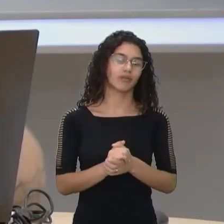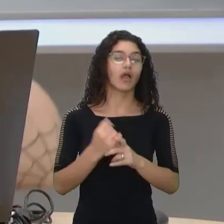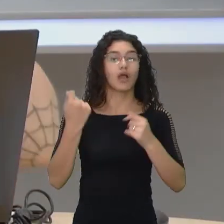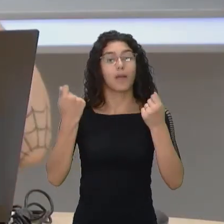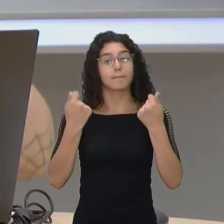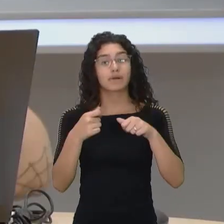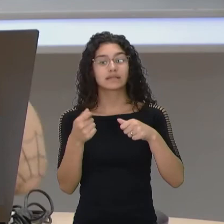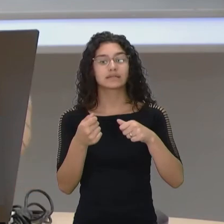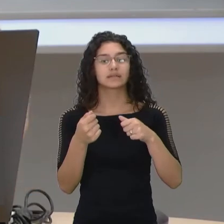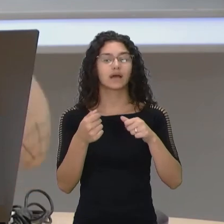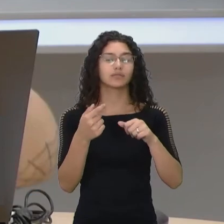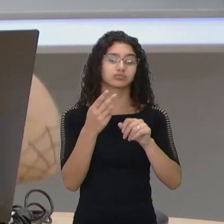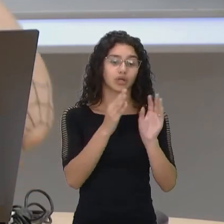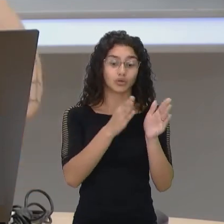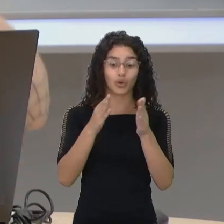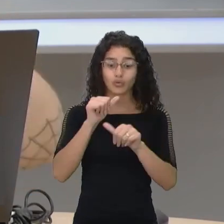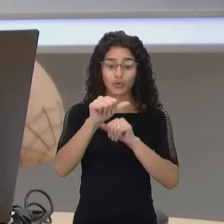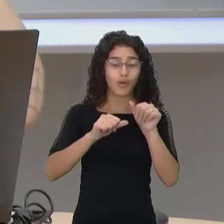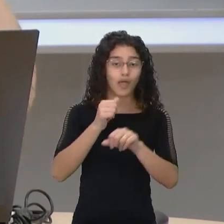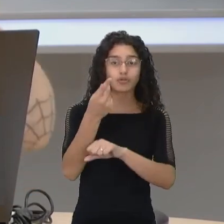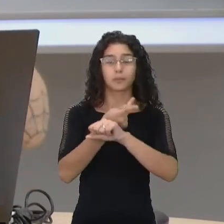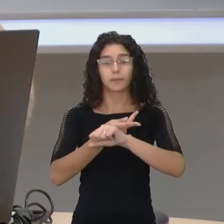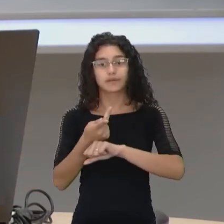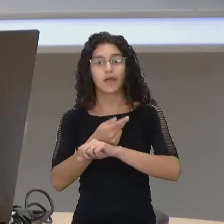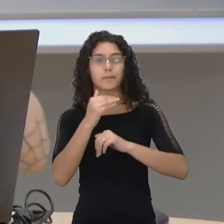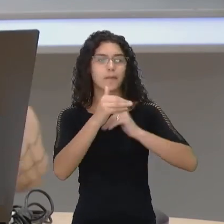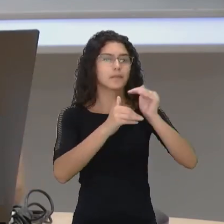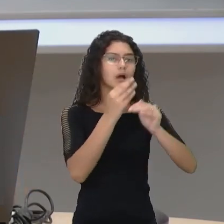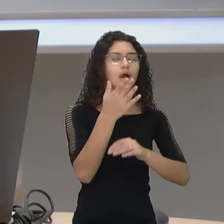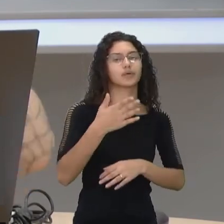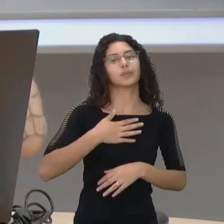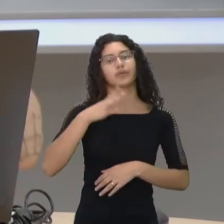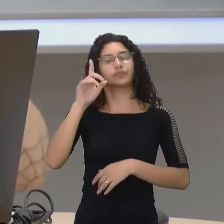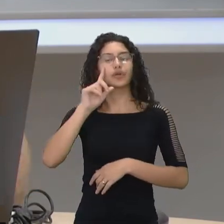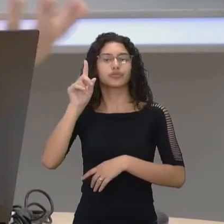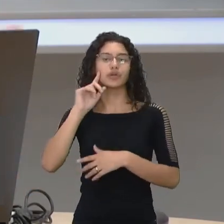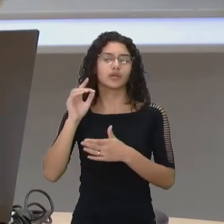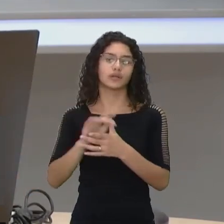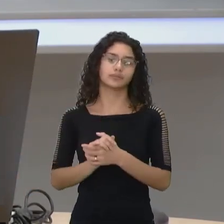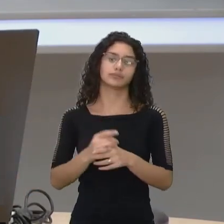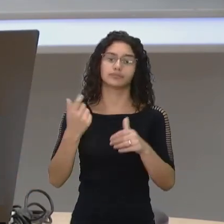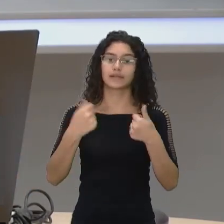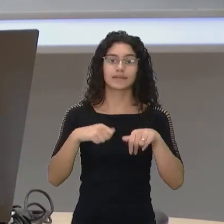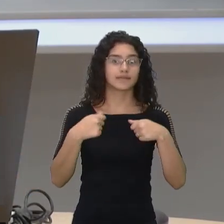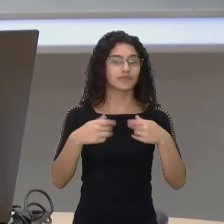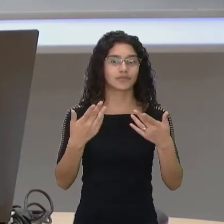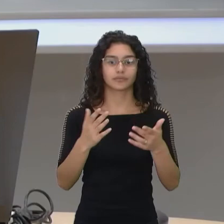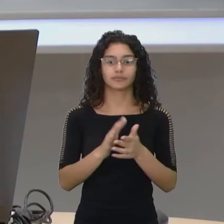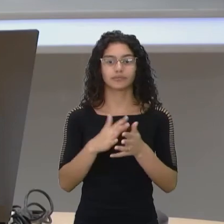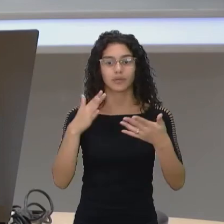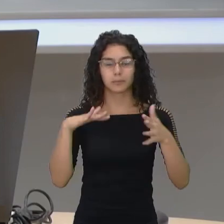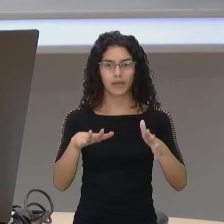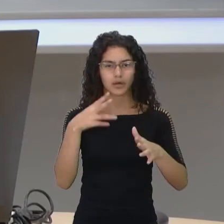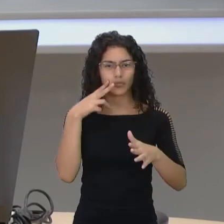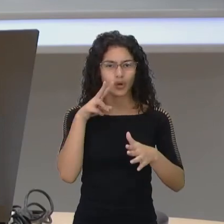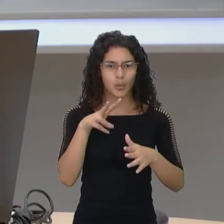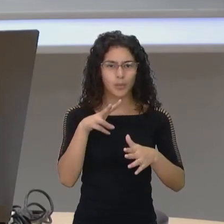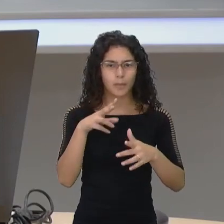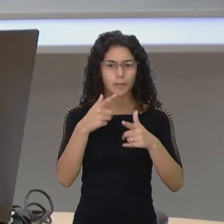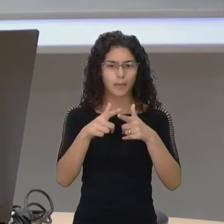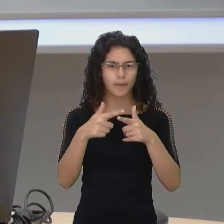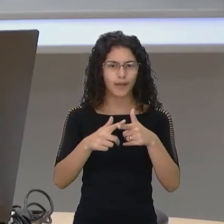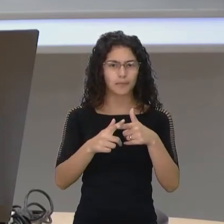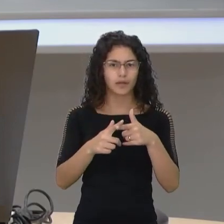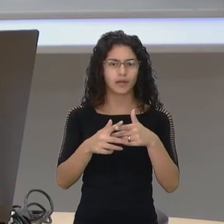sair desse processo cotidiano, harmonioso do meu cotidiano. Vou ter que sair do automático. Peraí, eu estou diante de um troço aqui